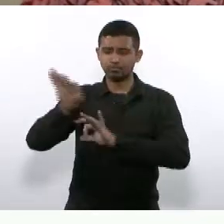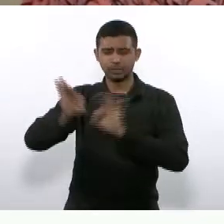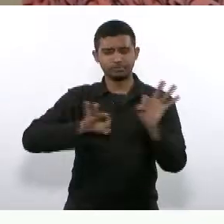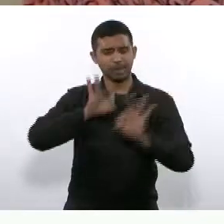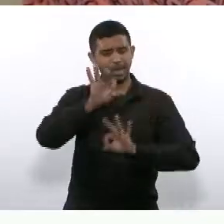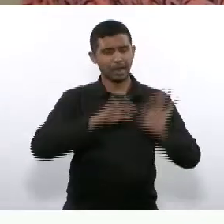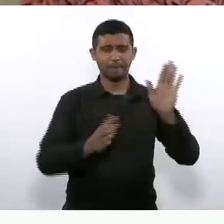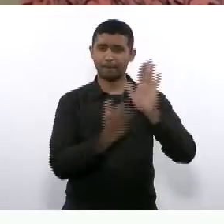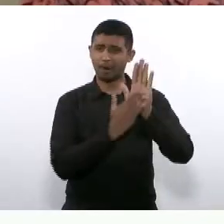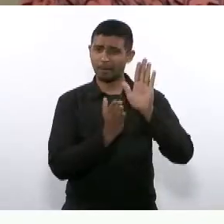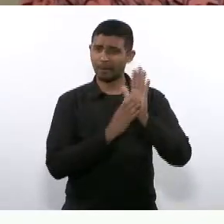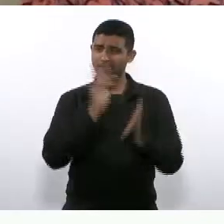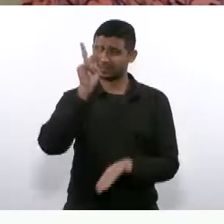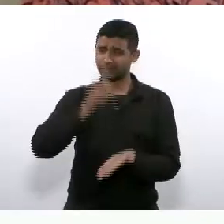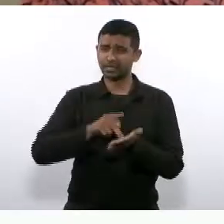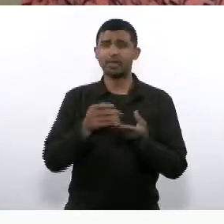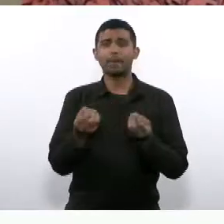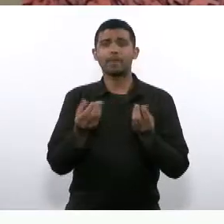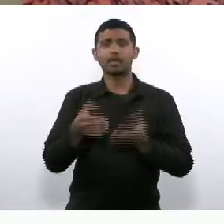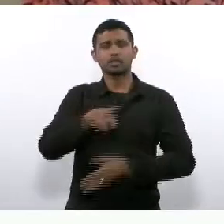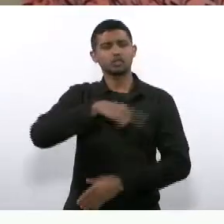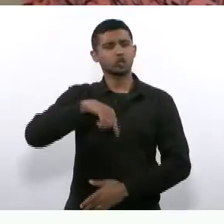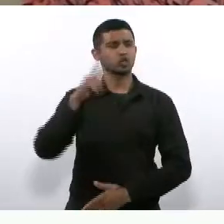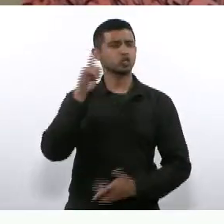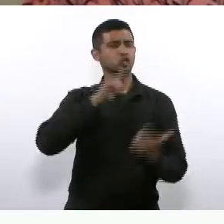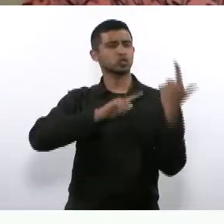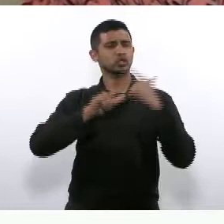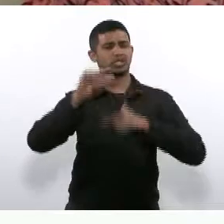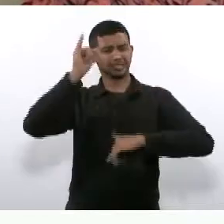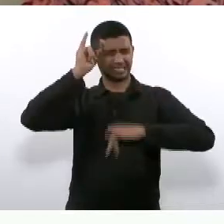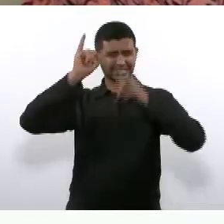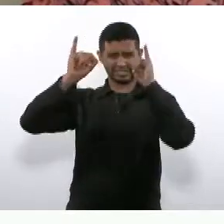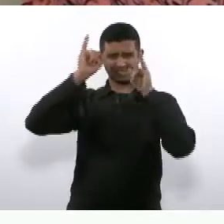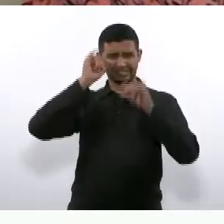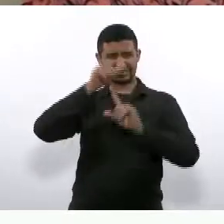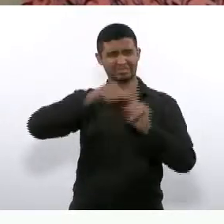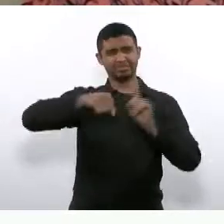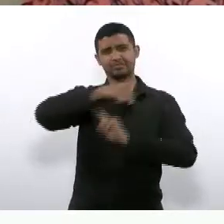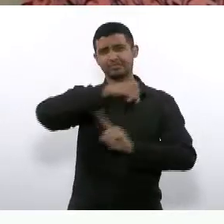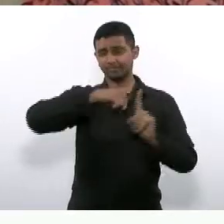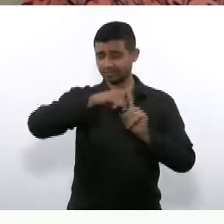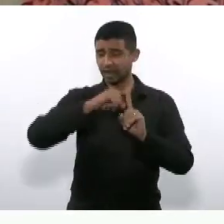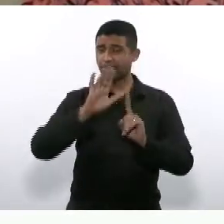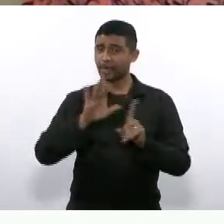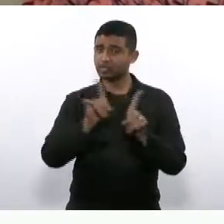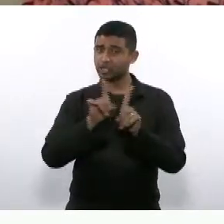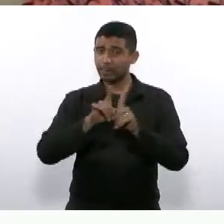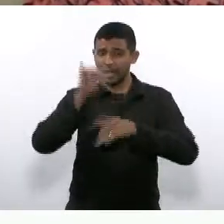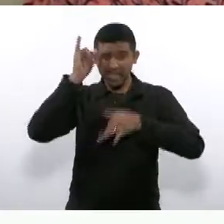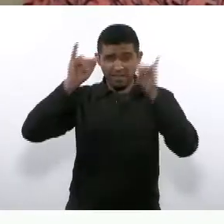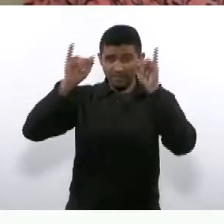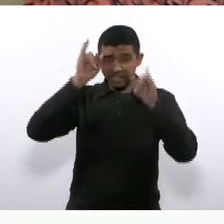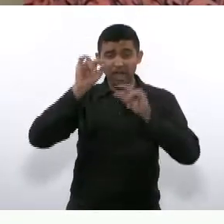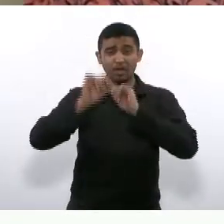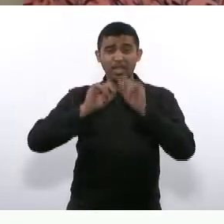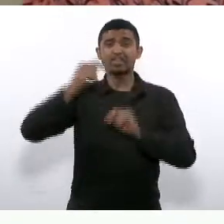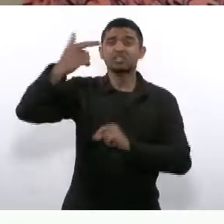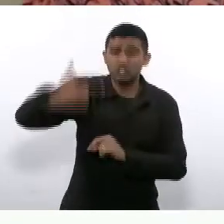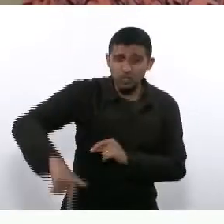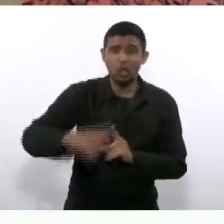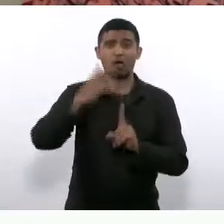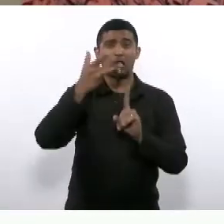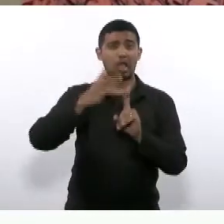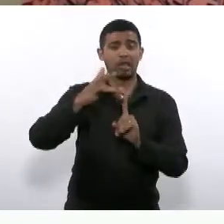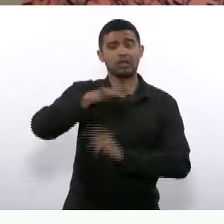propostas concretas para que a gente possa evitar o feminicídio, mas também evitar a revitimização